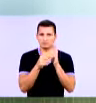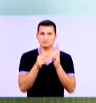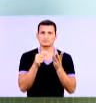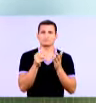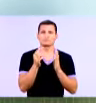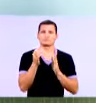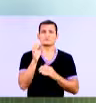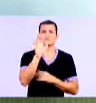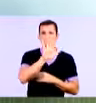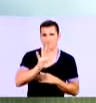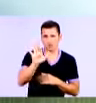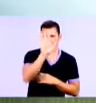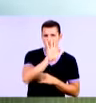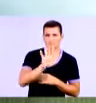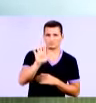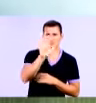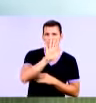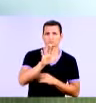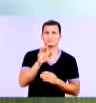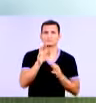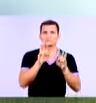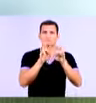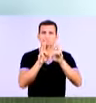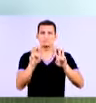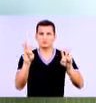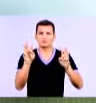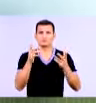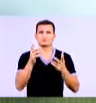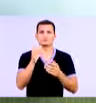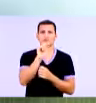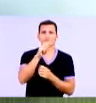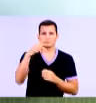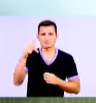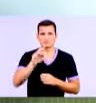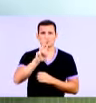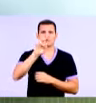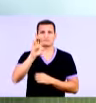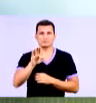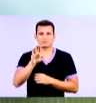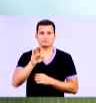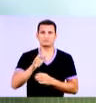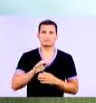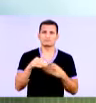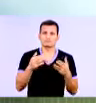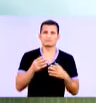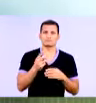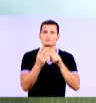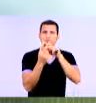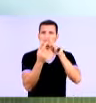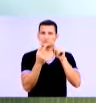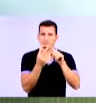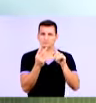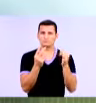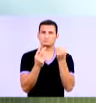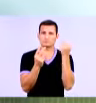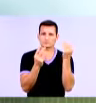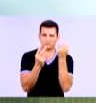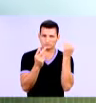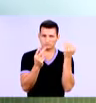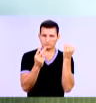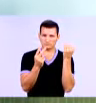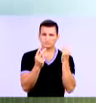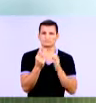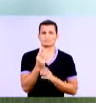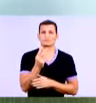imagem, no site, numa aplicação web, né? Então, dois aspectos que eu gostaria de destacar.